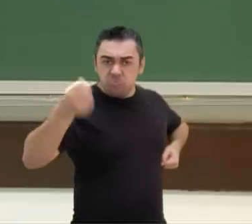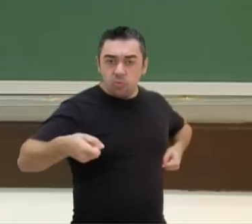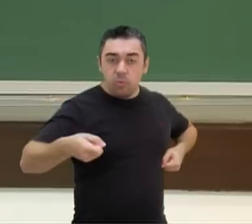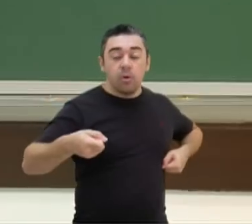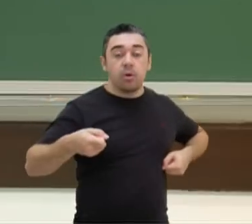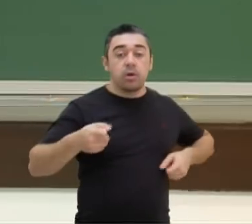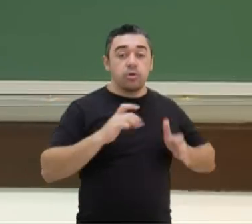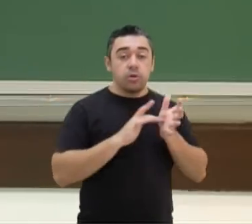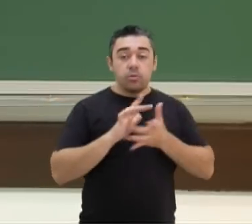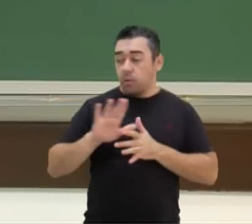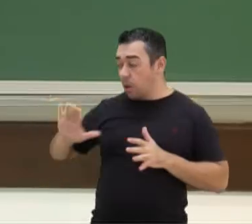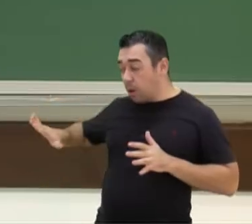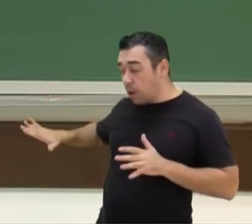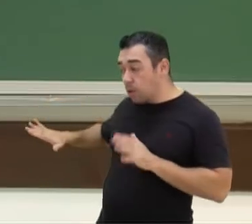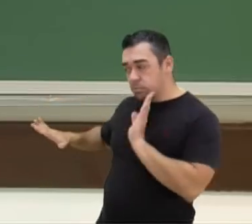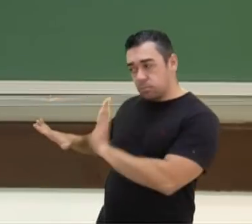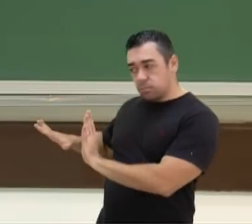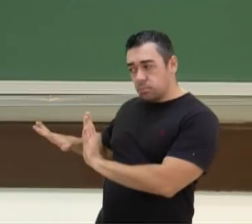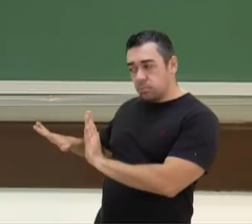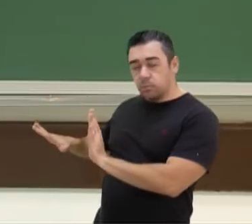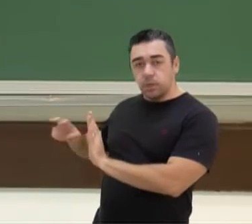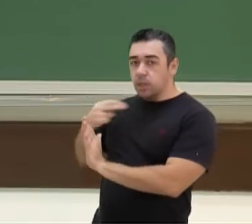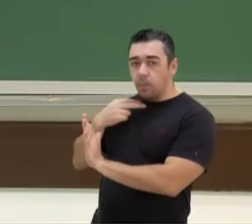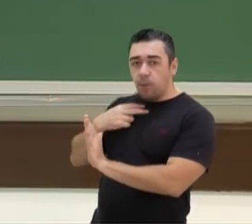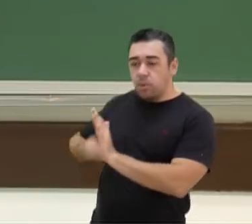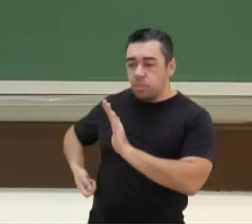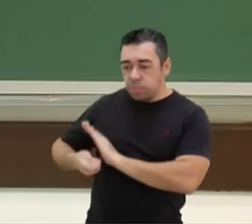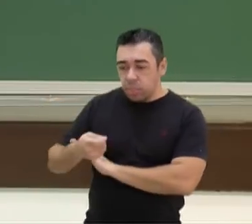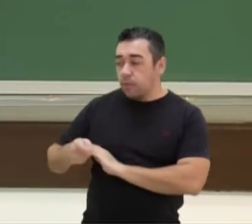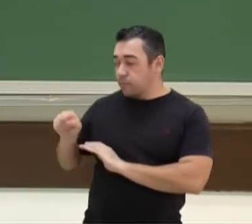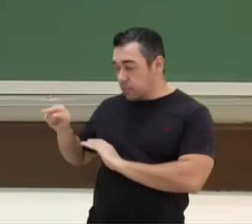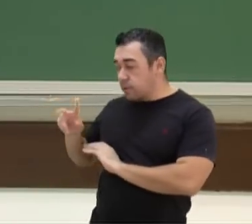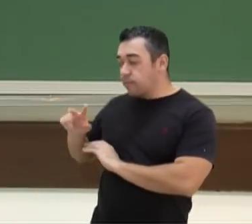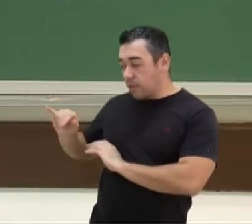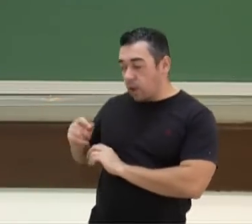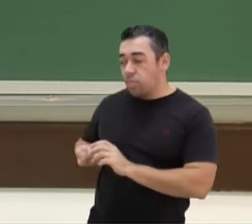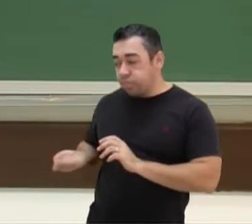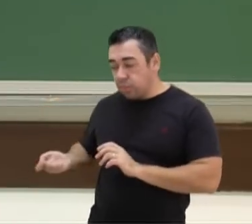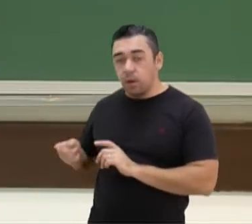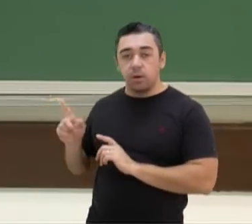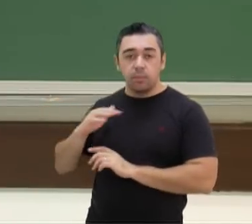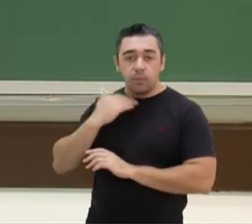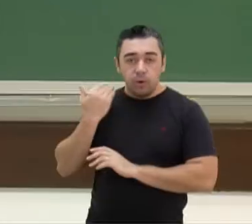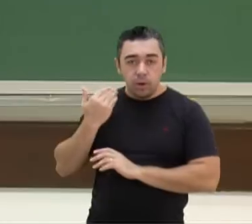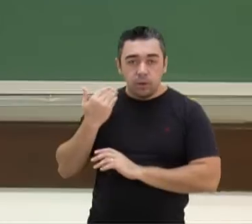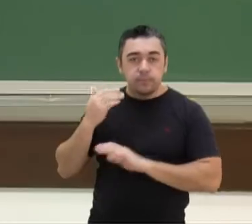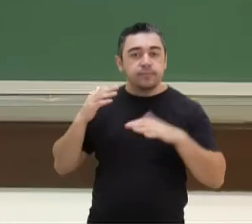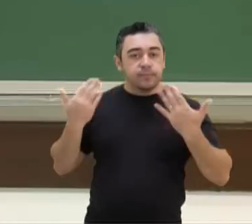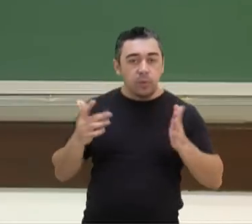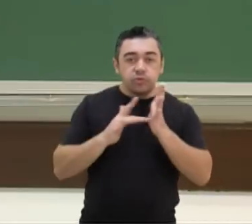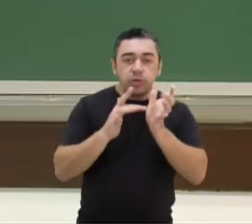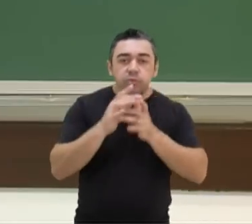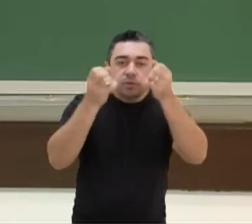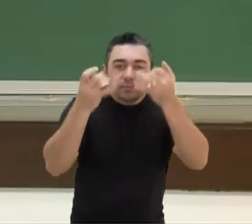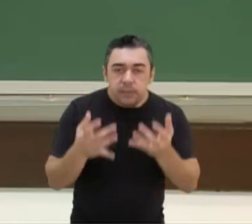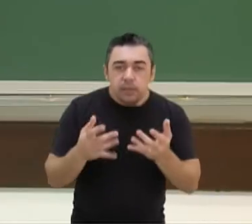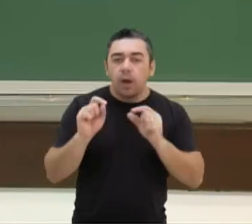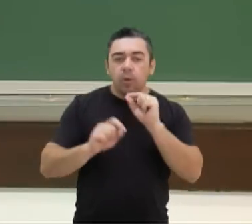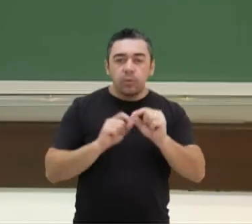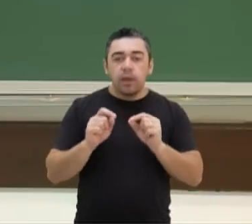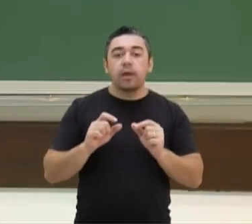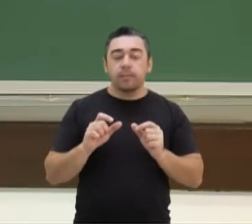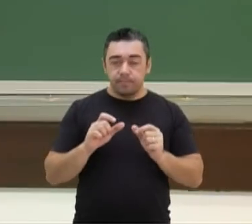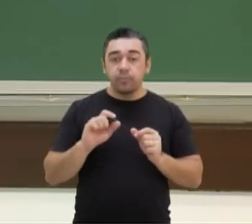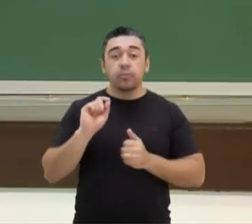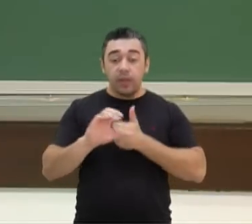arma, quem pela espada fere, pela espada será ferido. Ou seja, o cristianismo, de